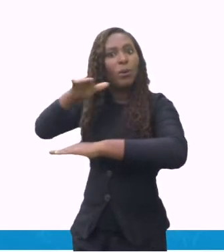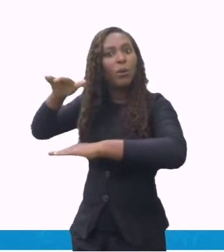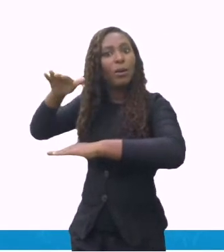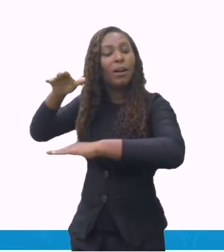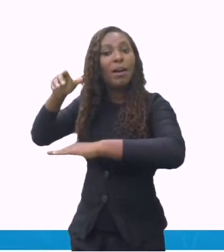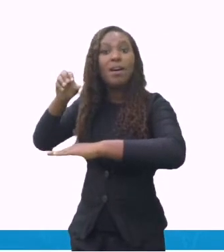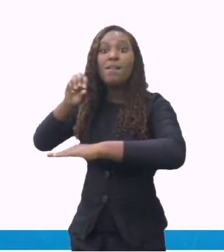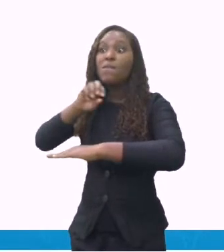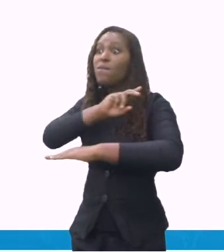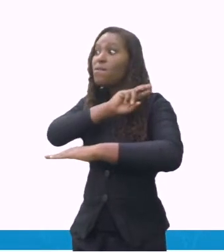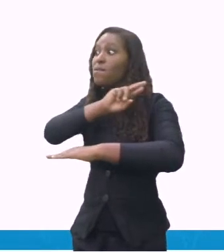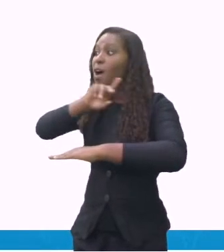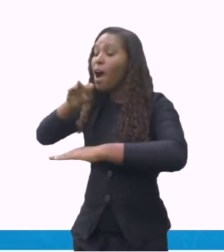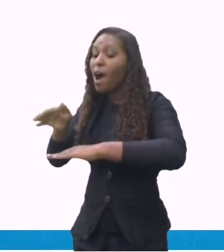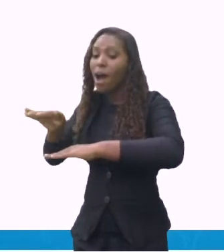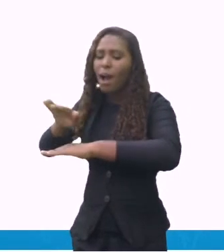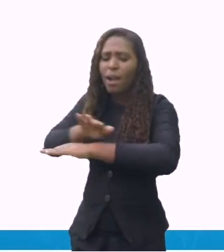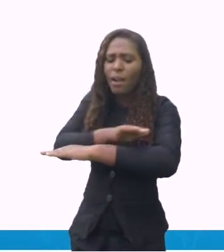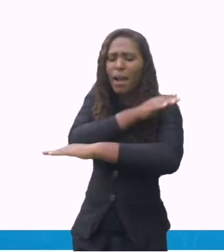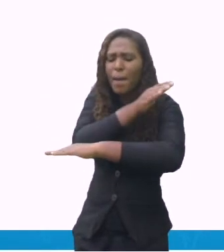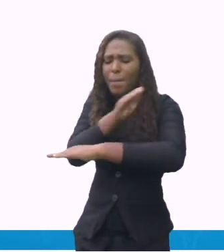a partir da